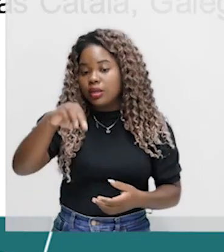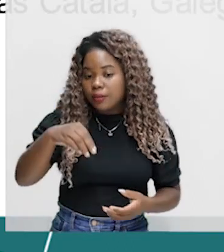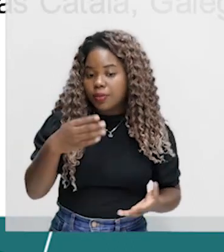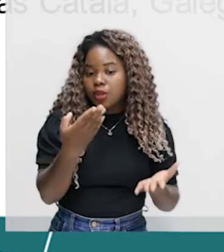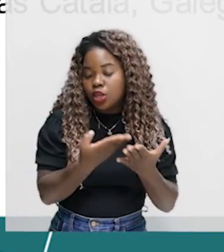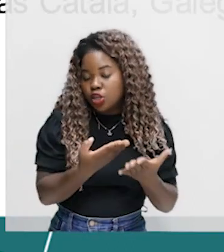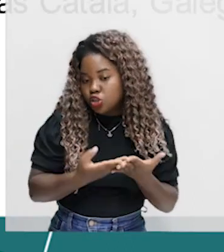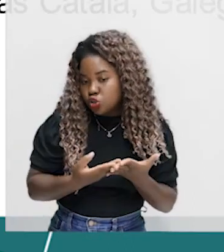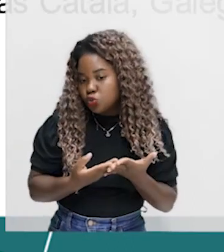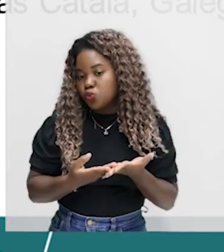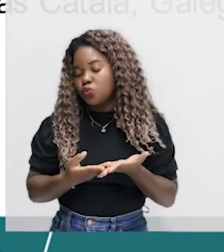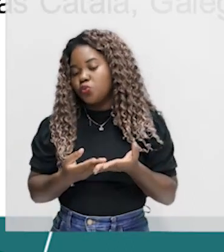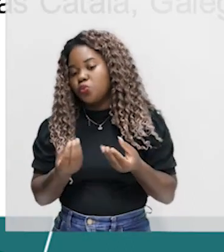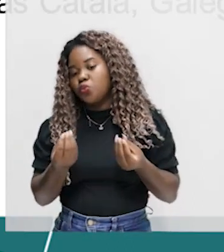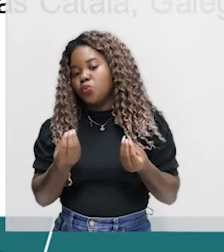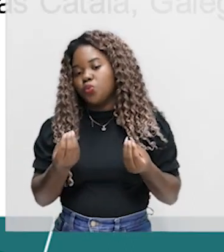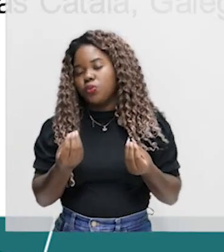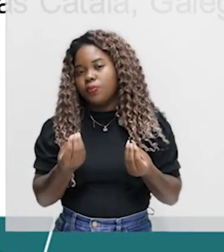estudou